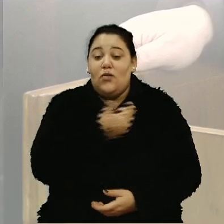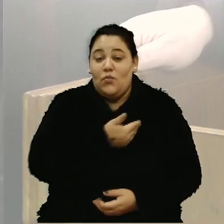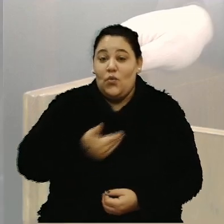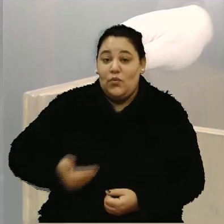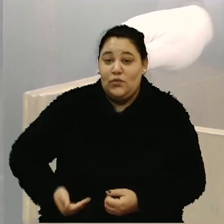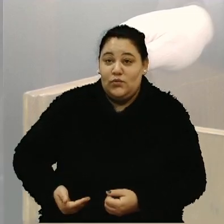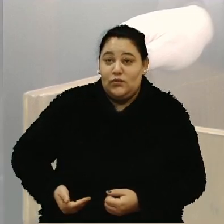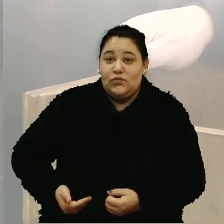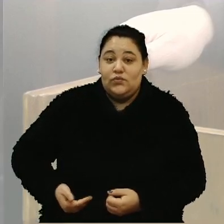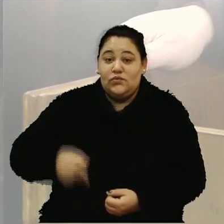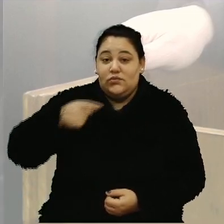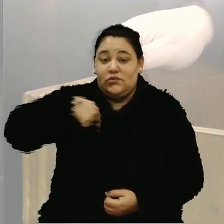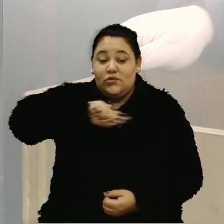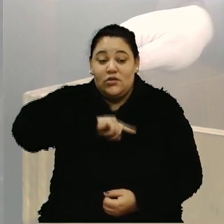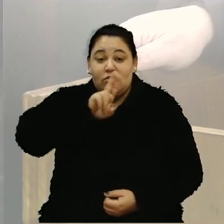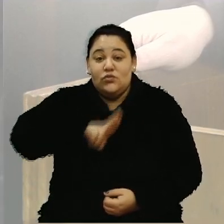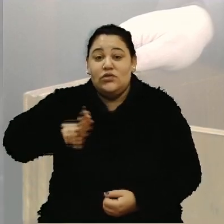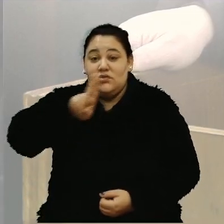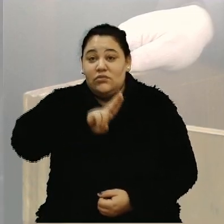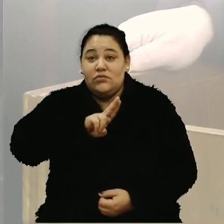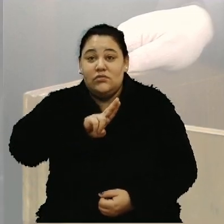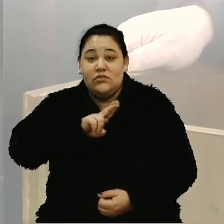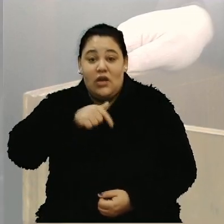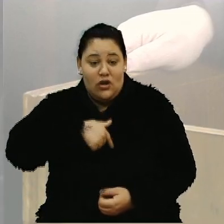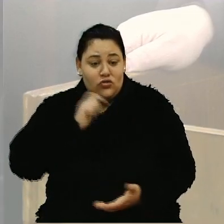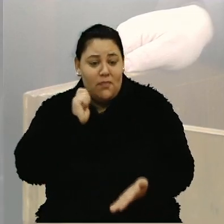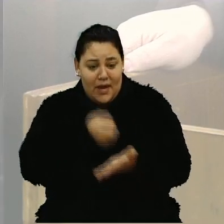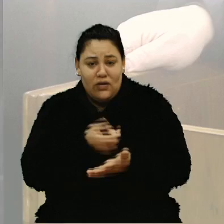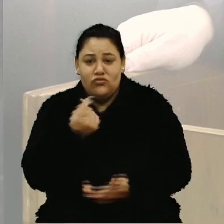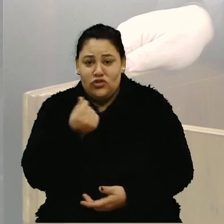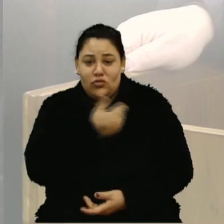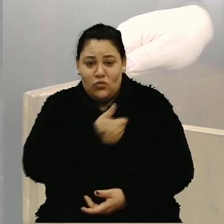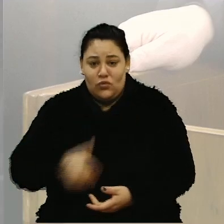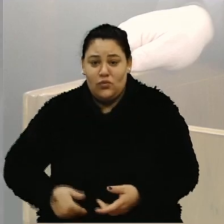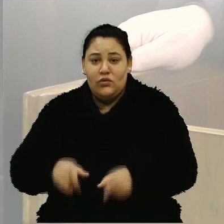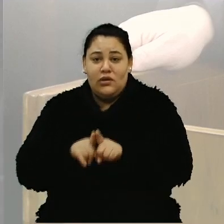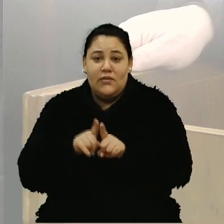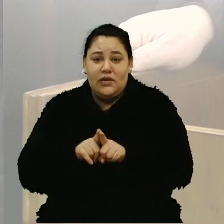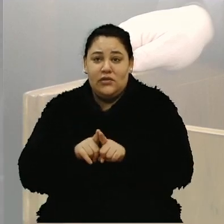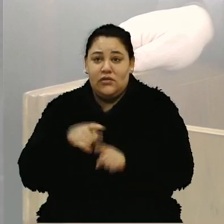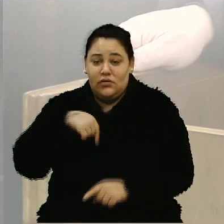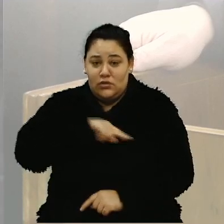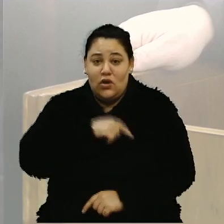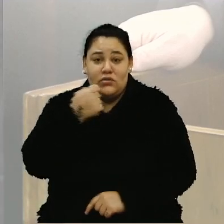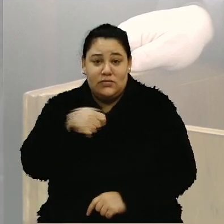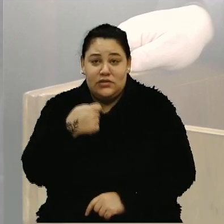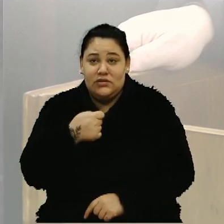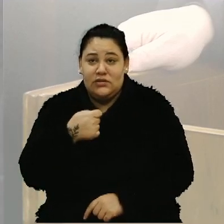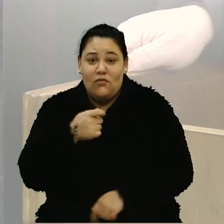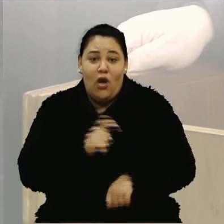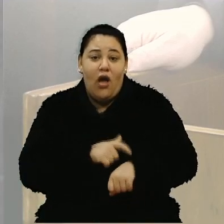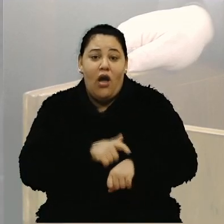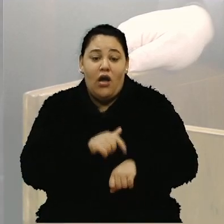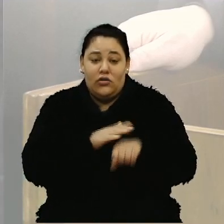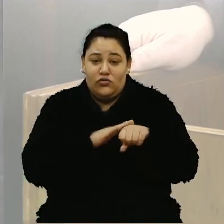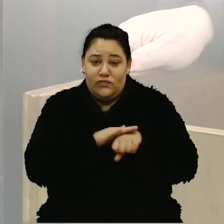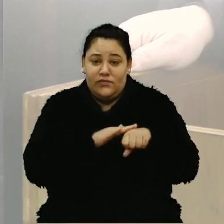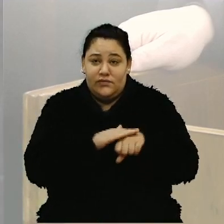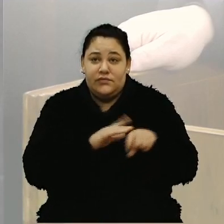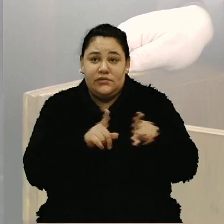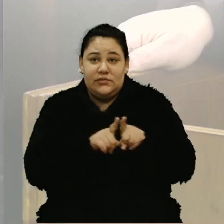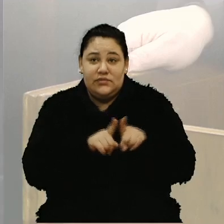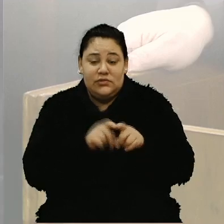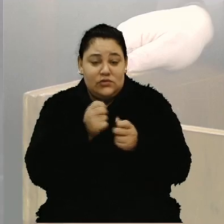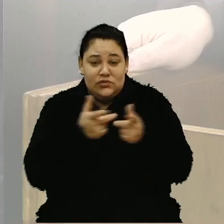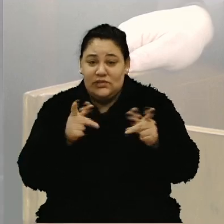aqui que nós estamos ocupando. Eu sou pago com dinheiro público. E nós precisamos que, quando a gente converse, sejam